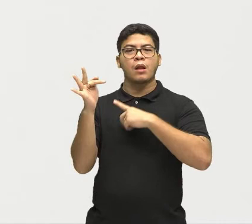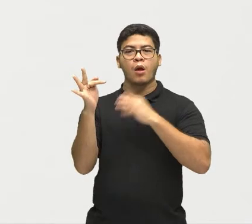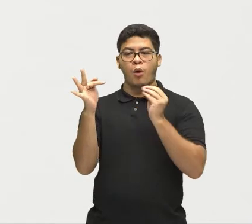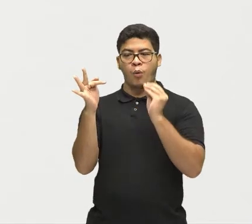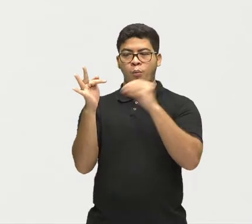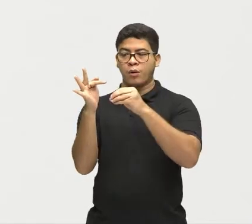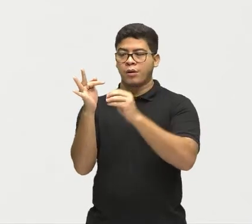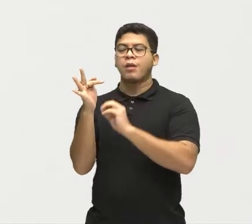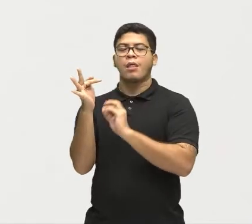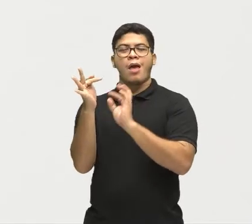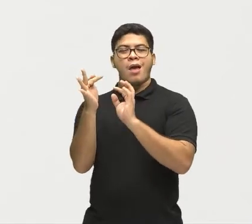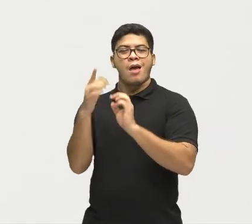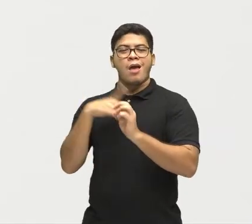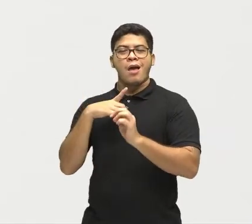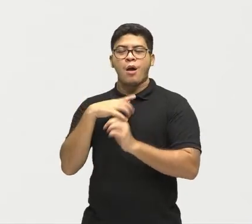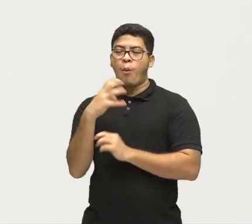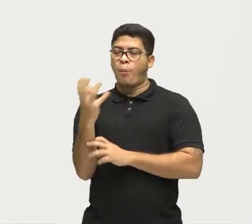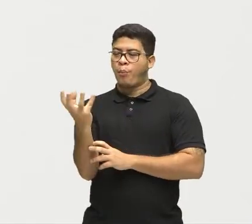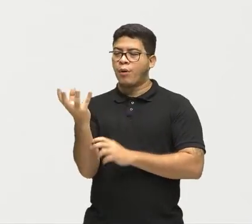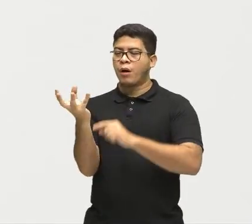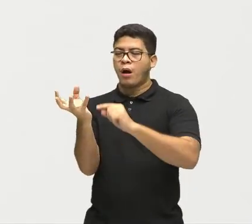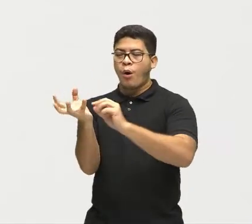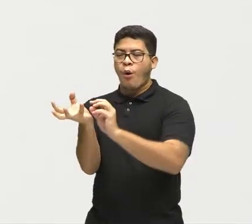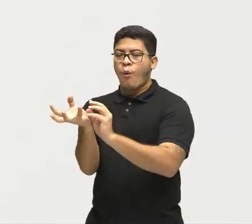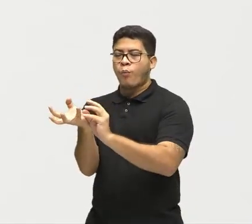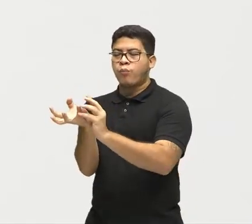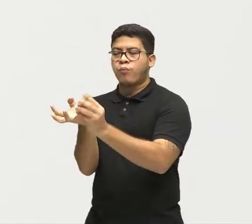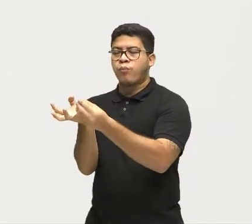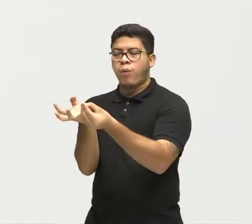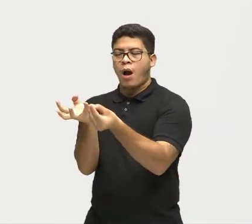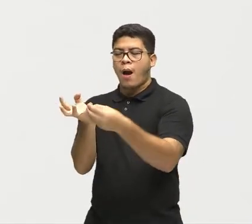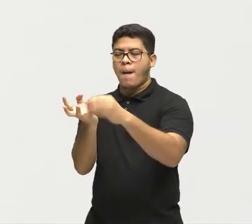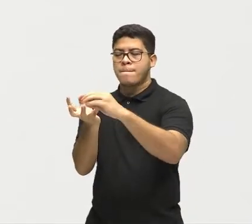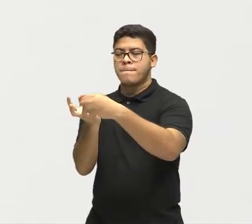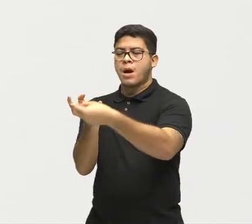a pétala, né? Que todos nós já conseguimos identificar